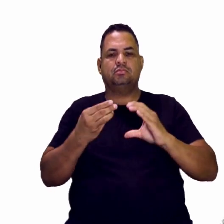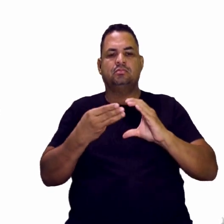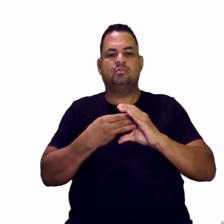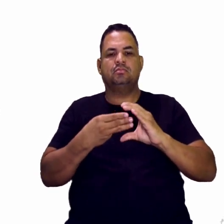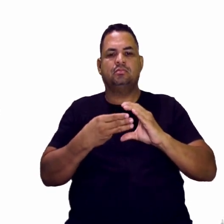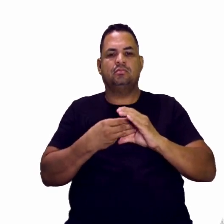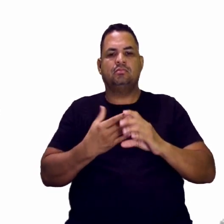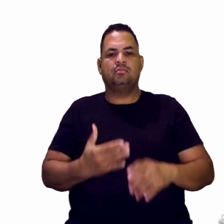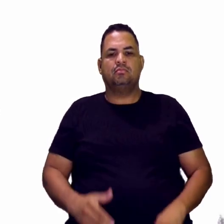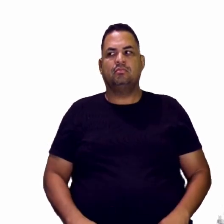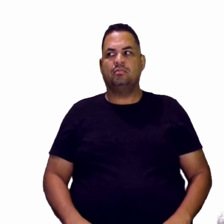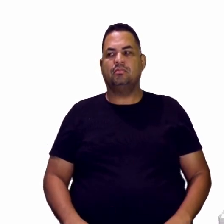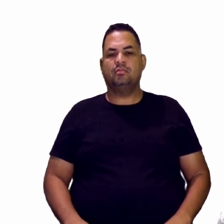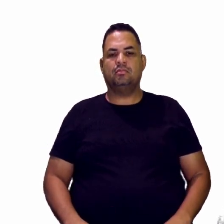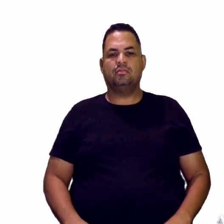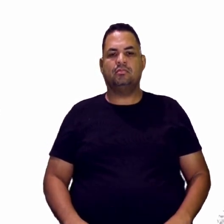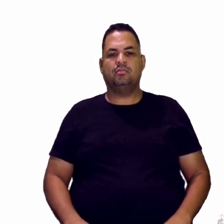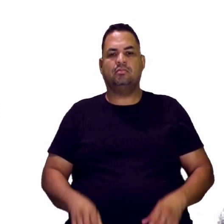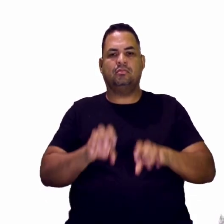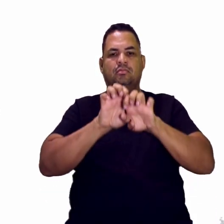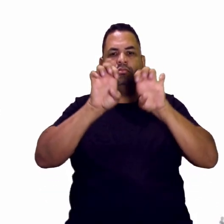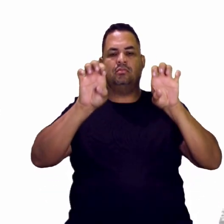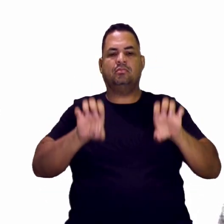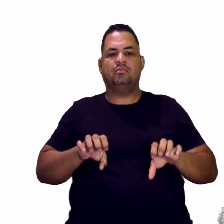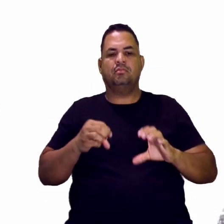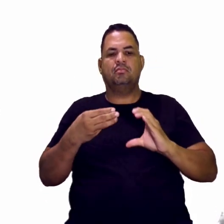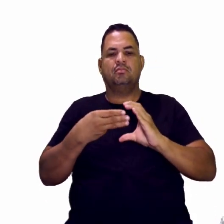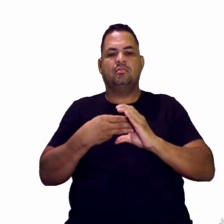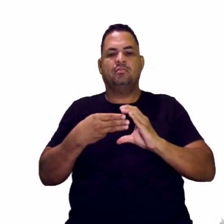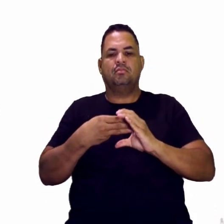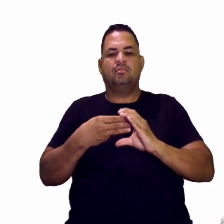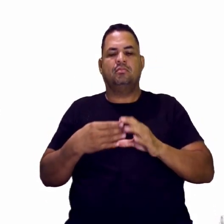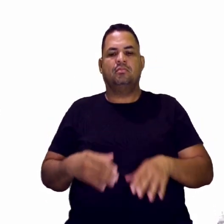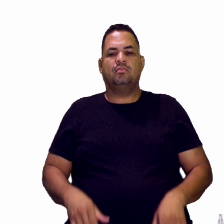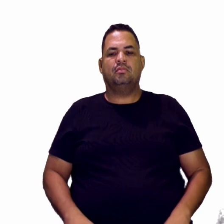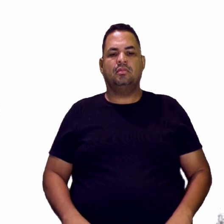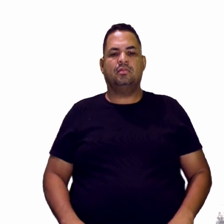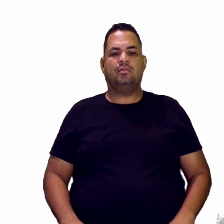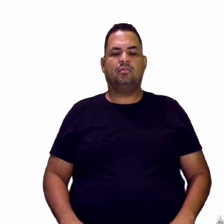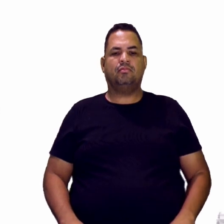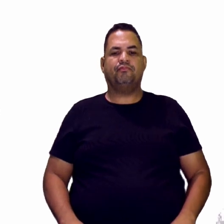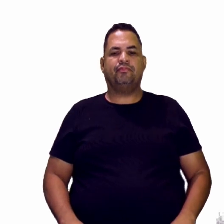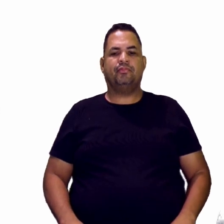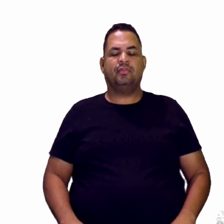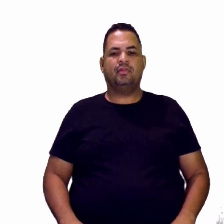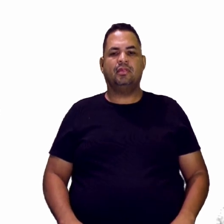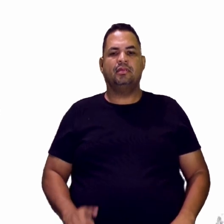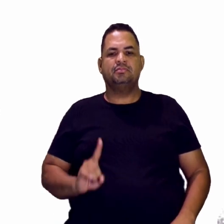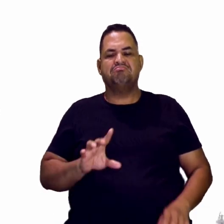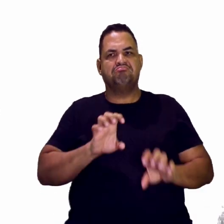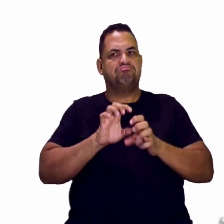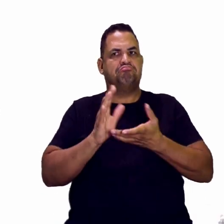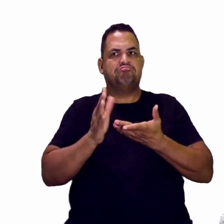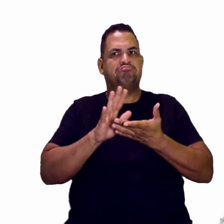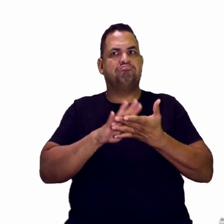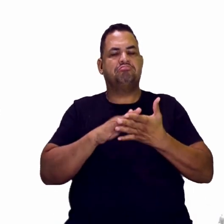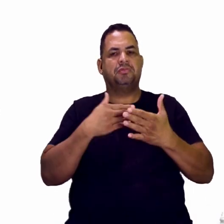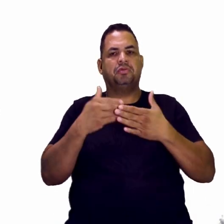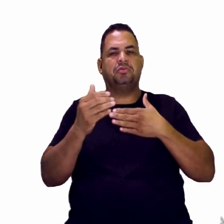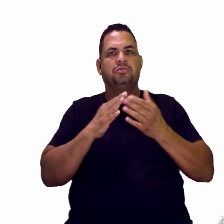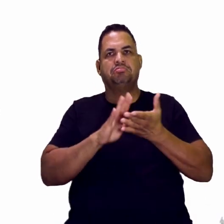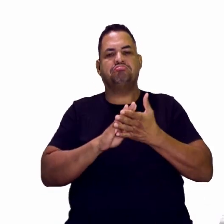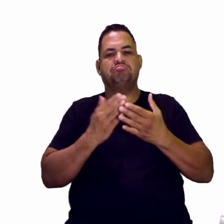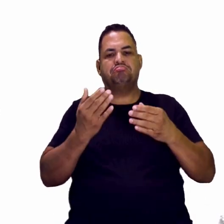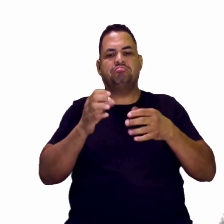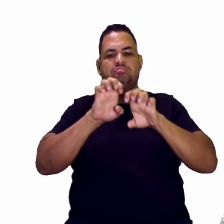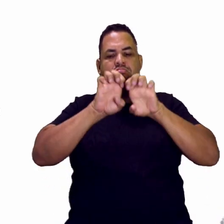que essa estrutura celular, ela é uma mera estrutura que vai delimitar a